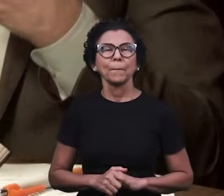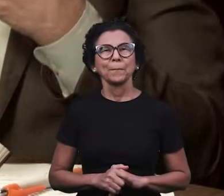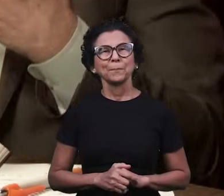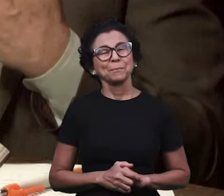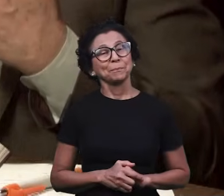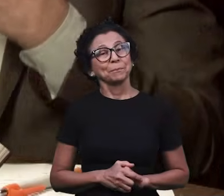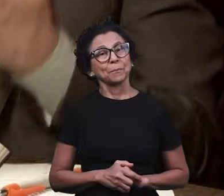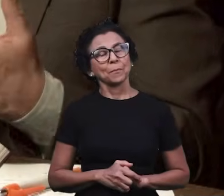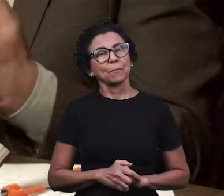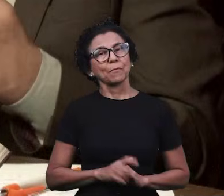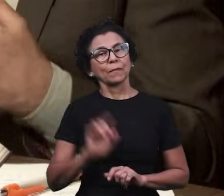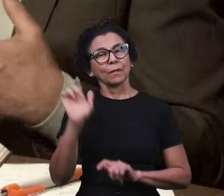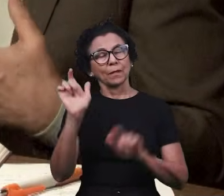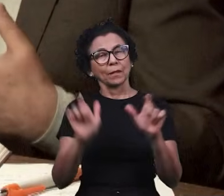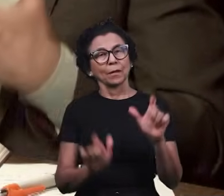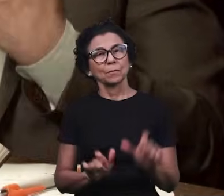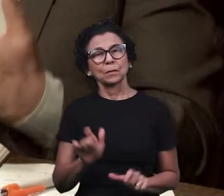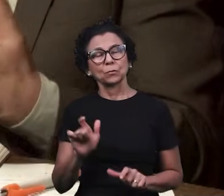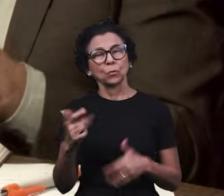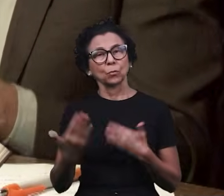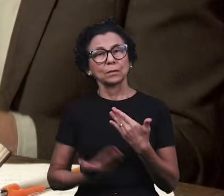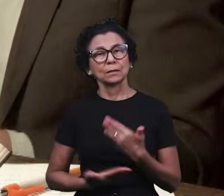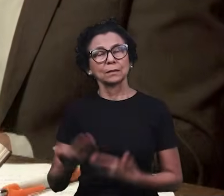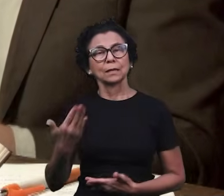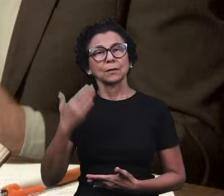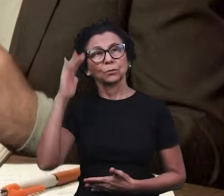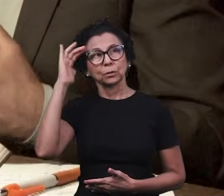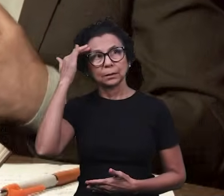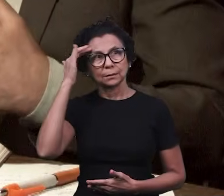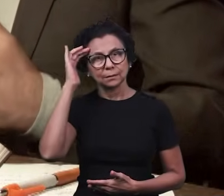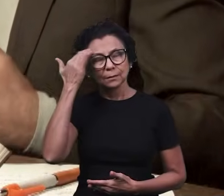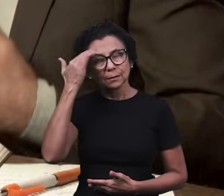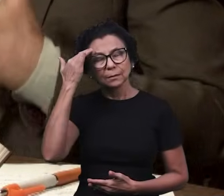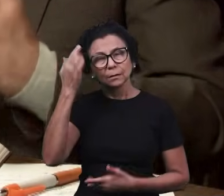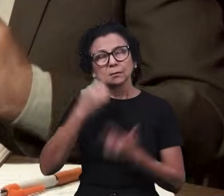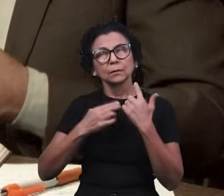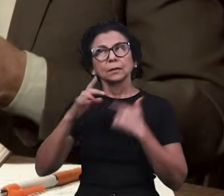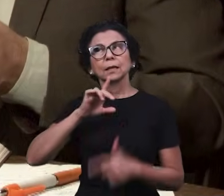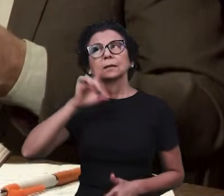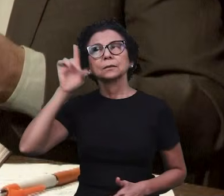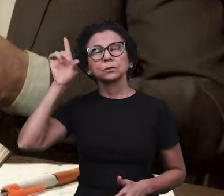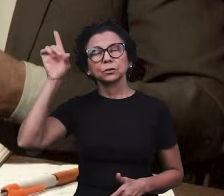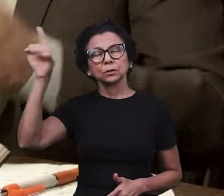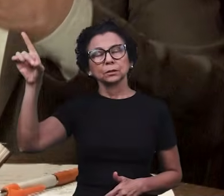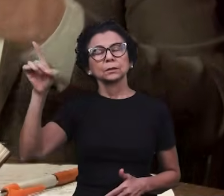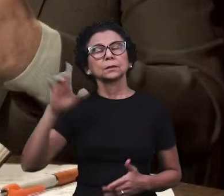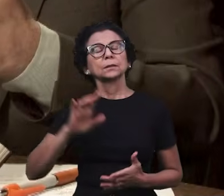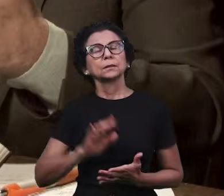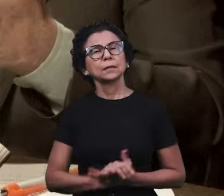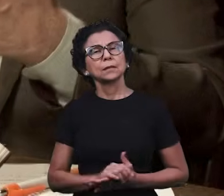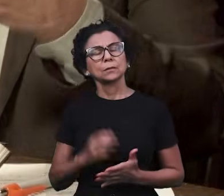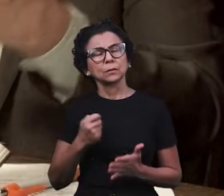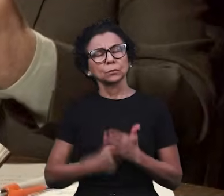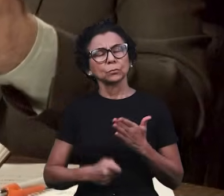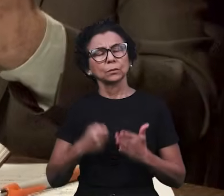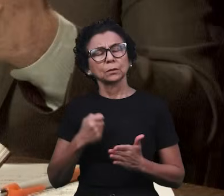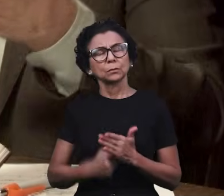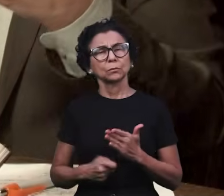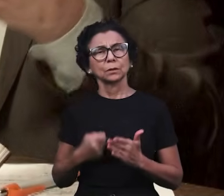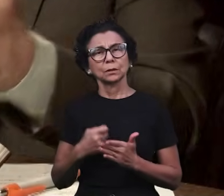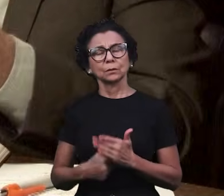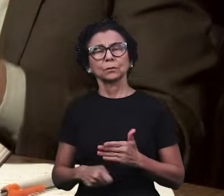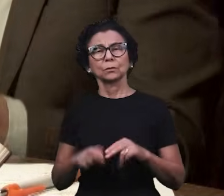bem-aventurados aqueles que entendem isso, que alcançam isso e que estão dispostos a cada dia lutar por esta